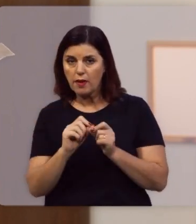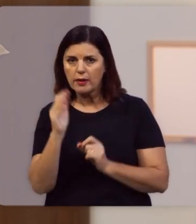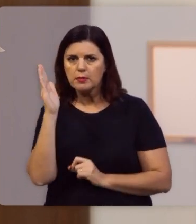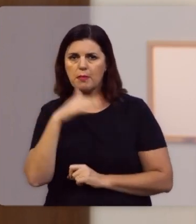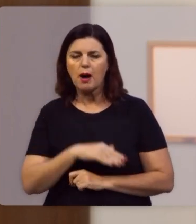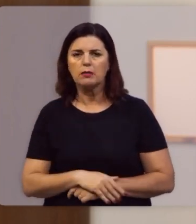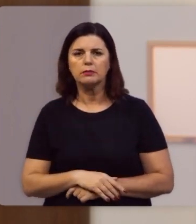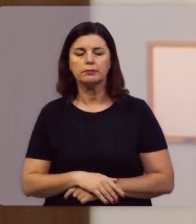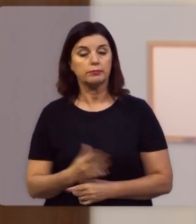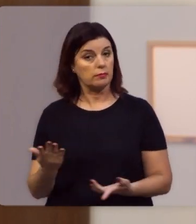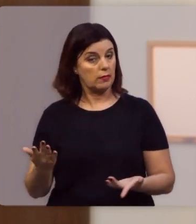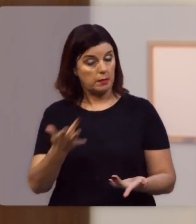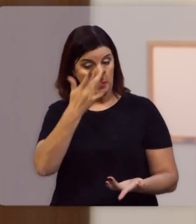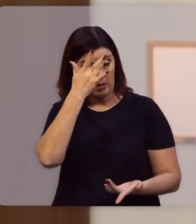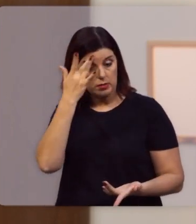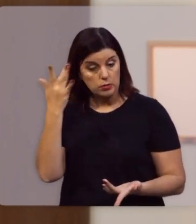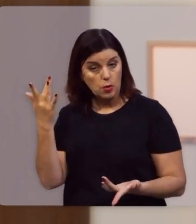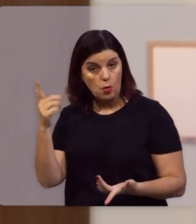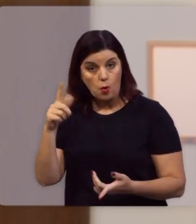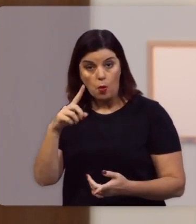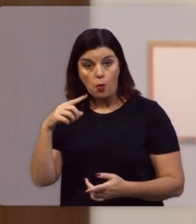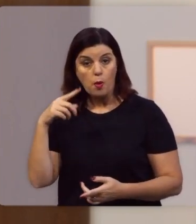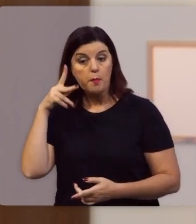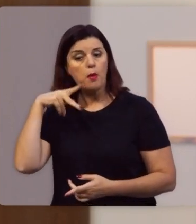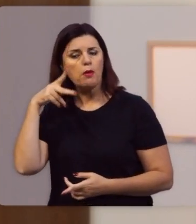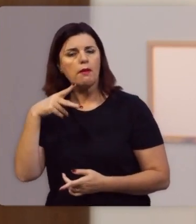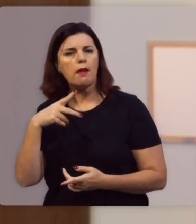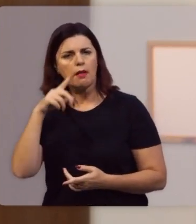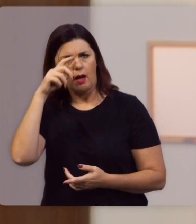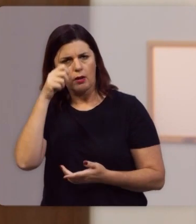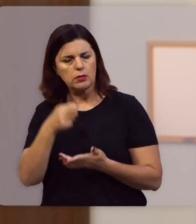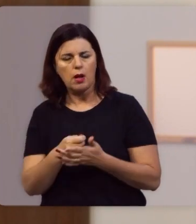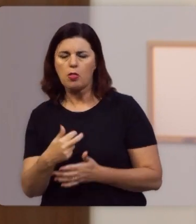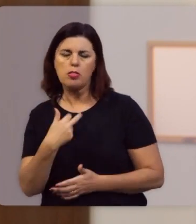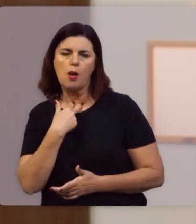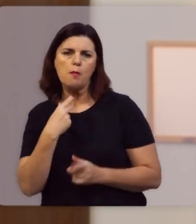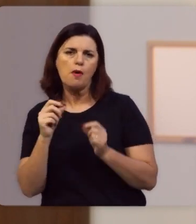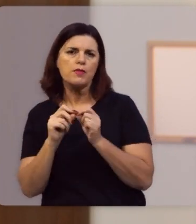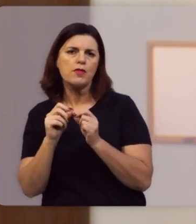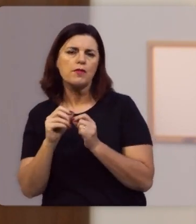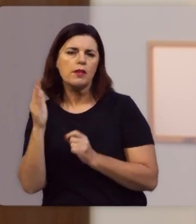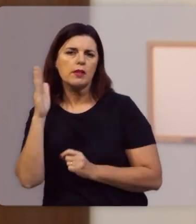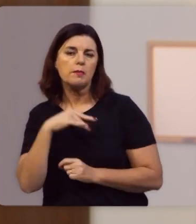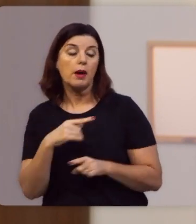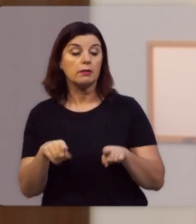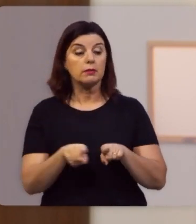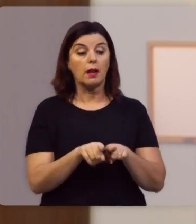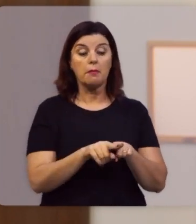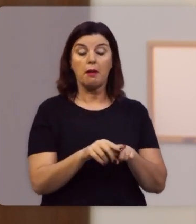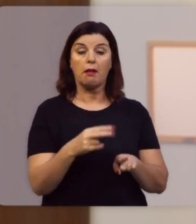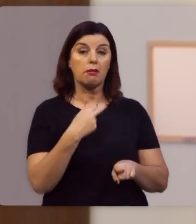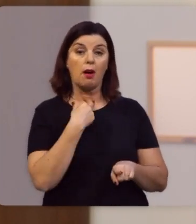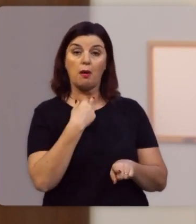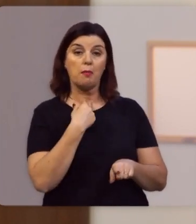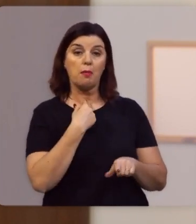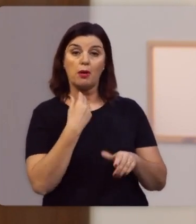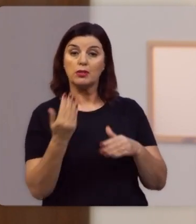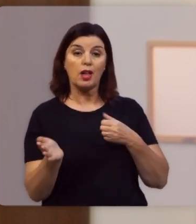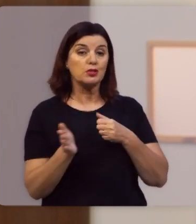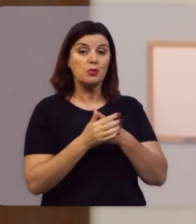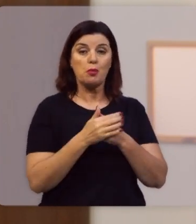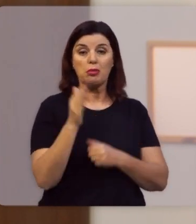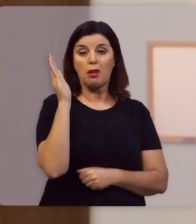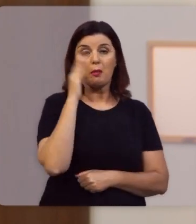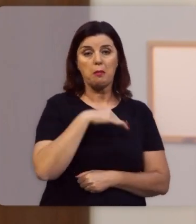as autoridades constituídas elas não podem fazer o mal mas não podem também acobertar o